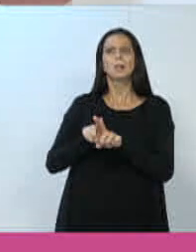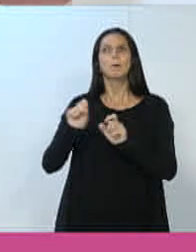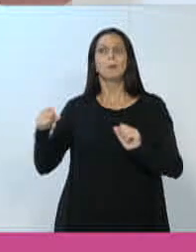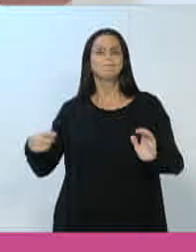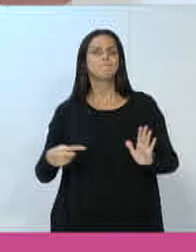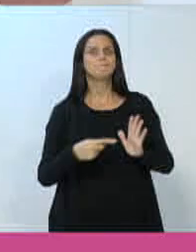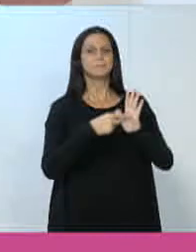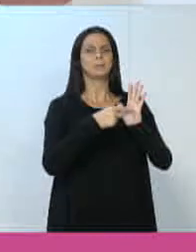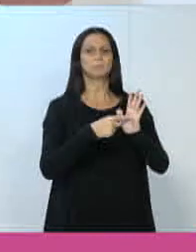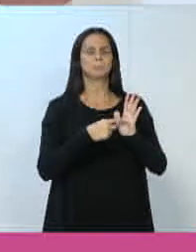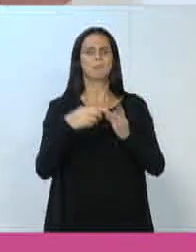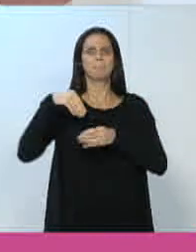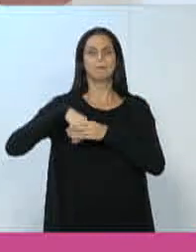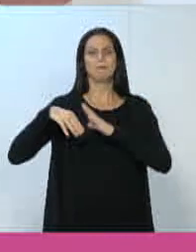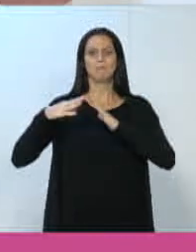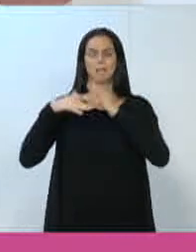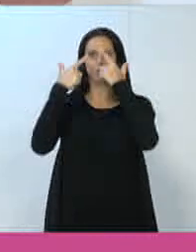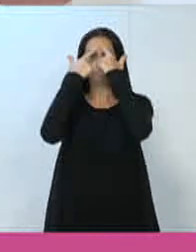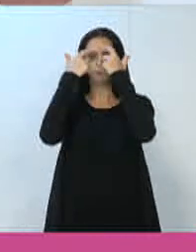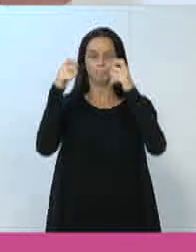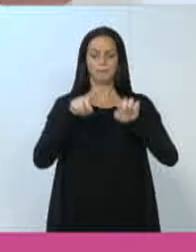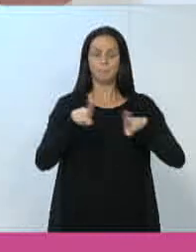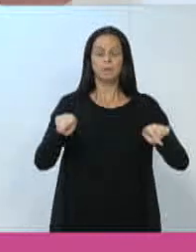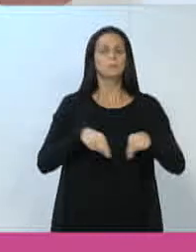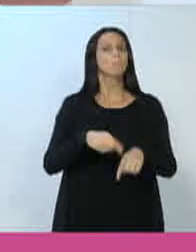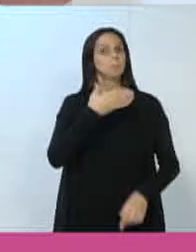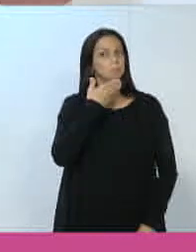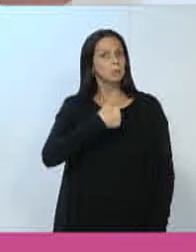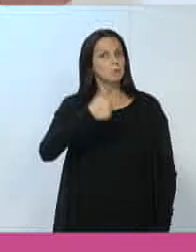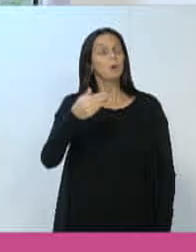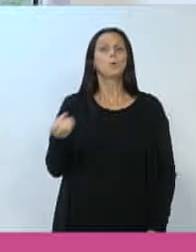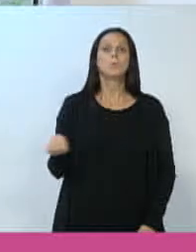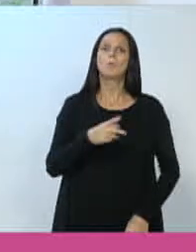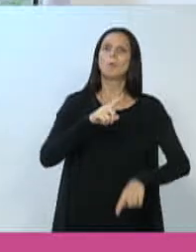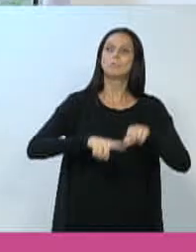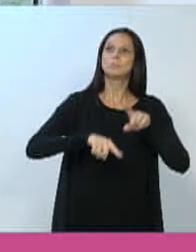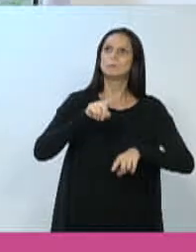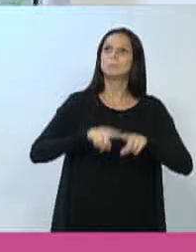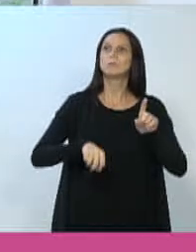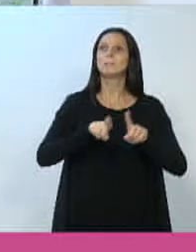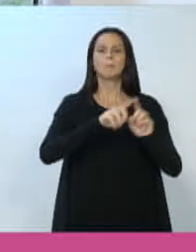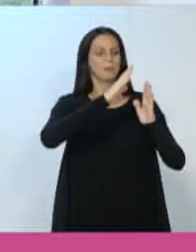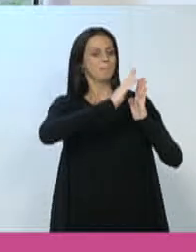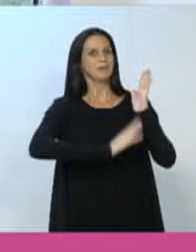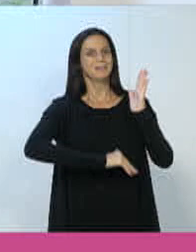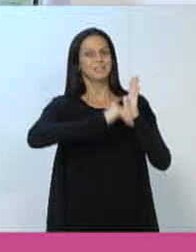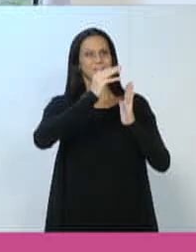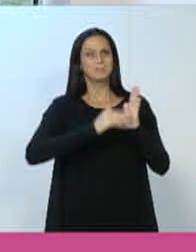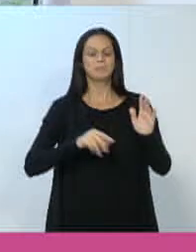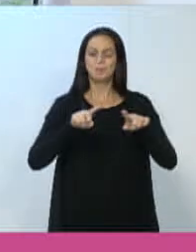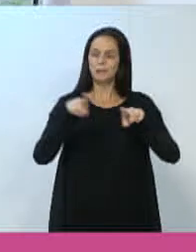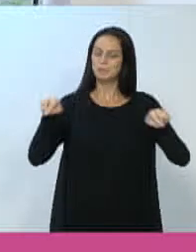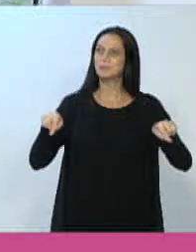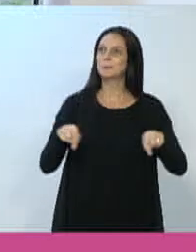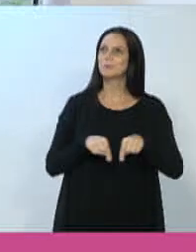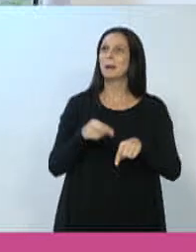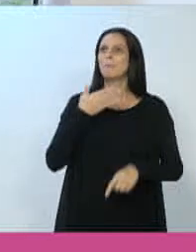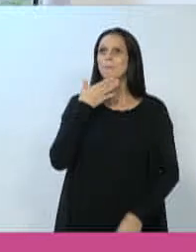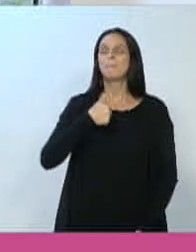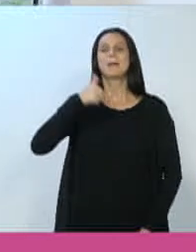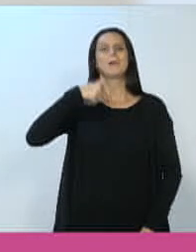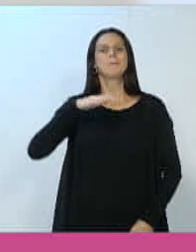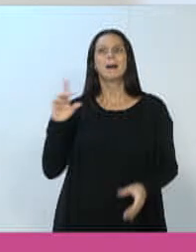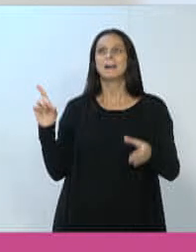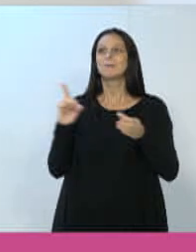a estrutura sala recebeu melhorias novos equipamentos e pintura para tornar-se um ambiente mais acolhedor